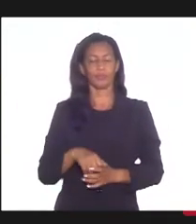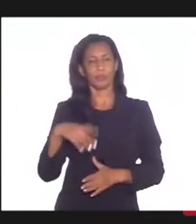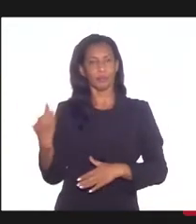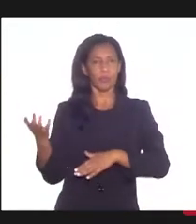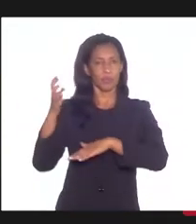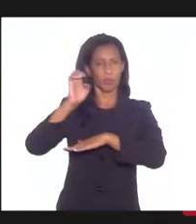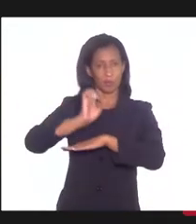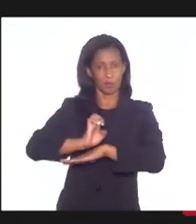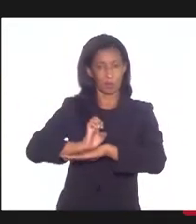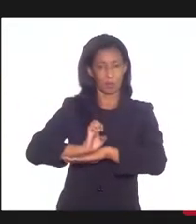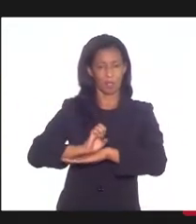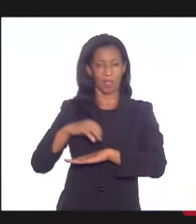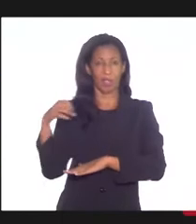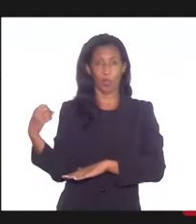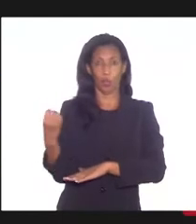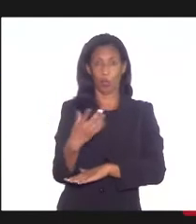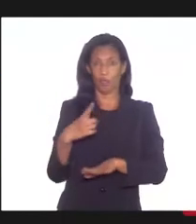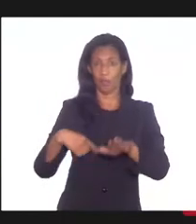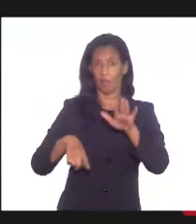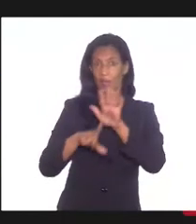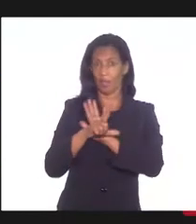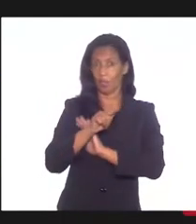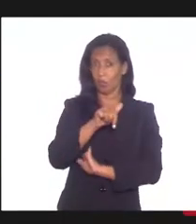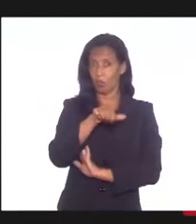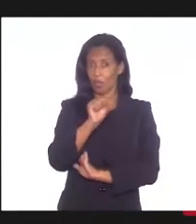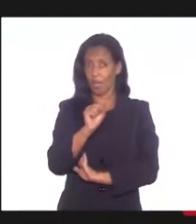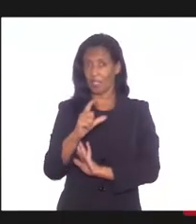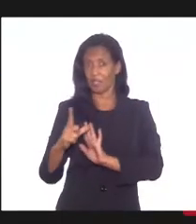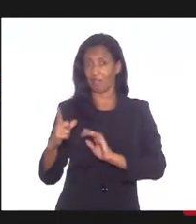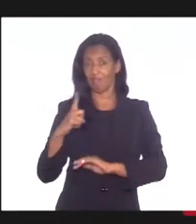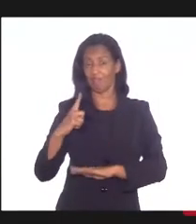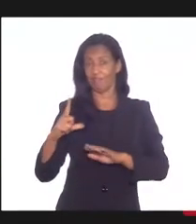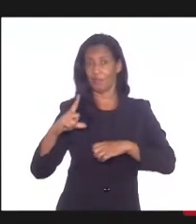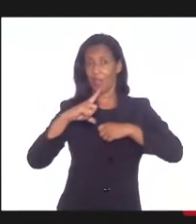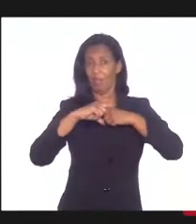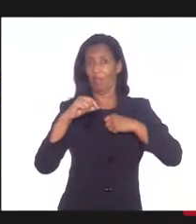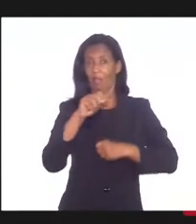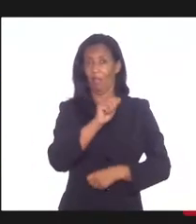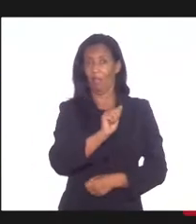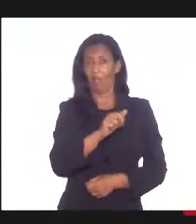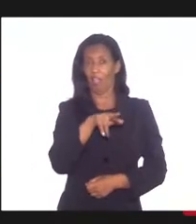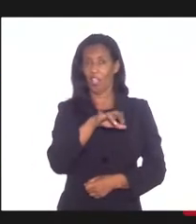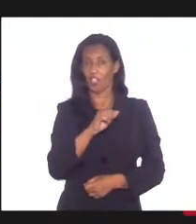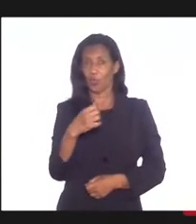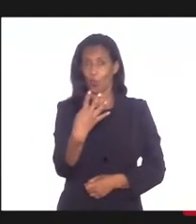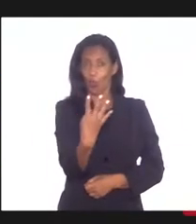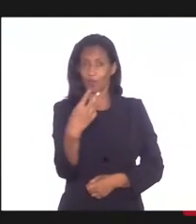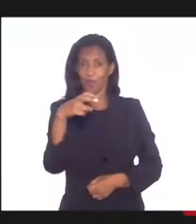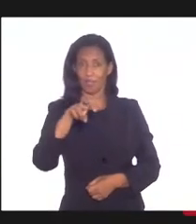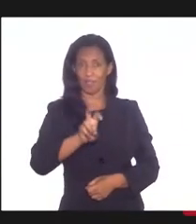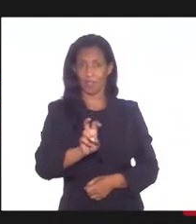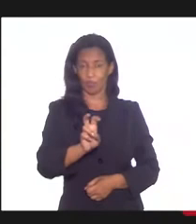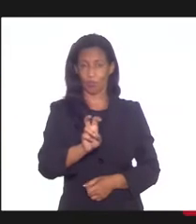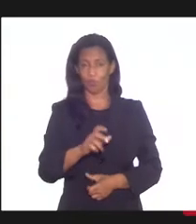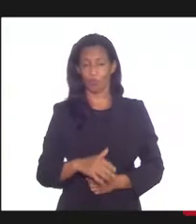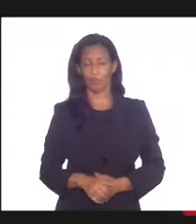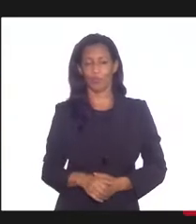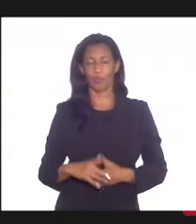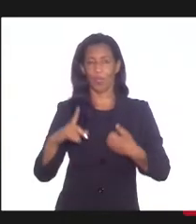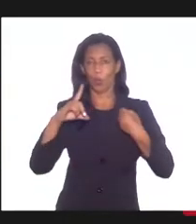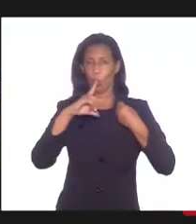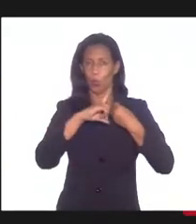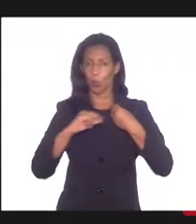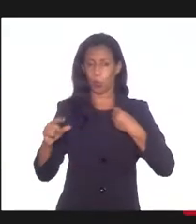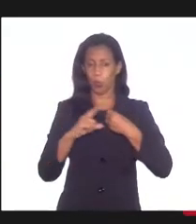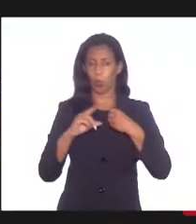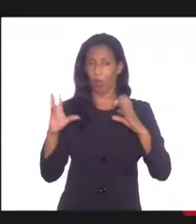estados, é que a nova lei do gás saiu com um artigo assim preocupante, o artigo 45. Logicamente, não é um artigo